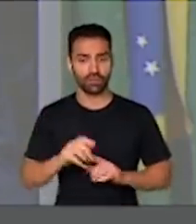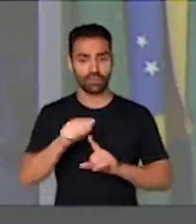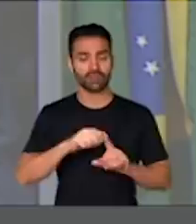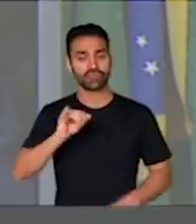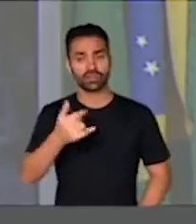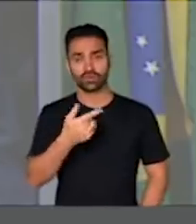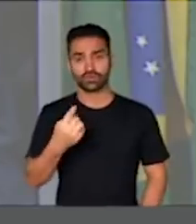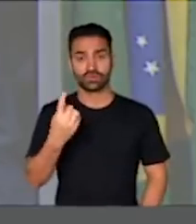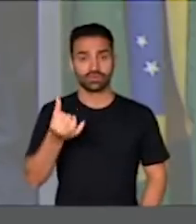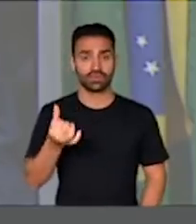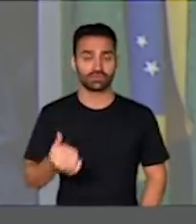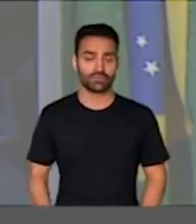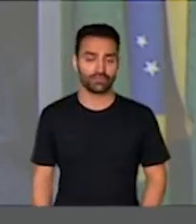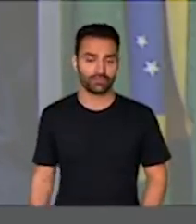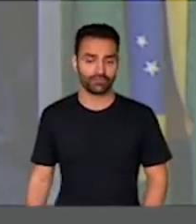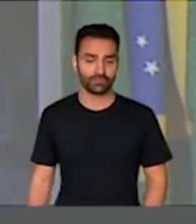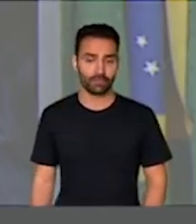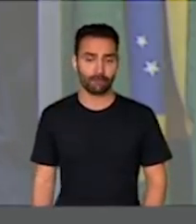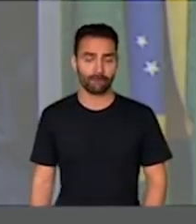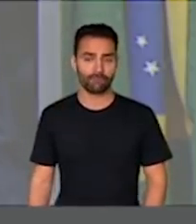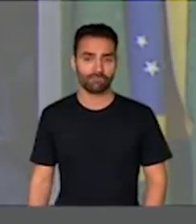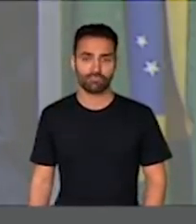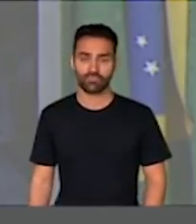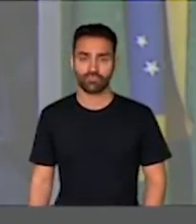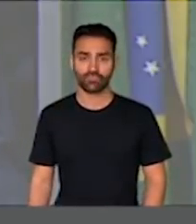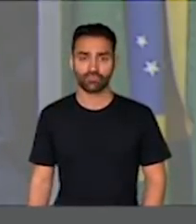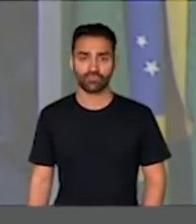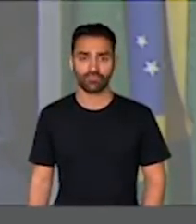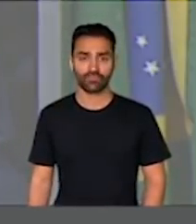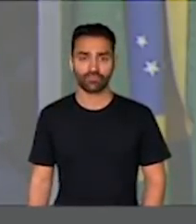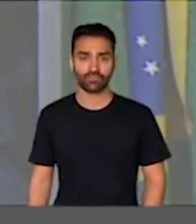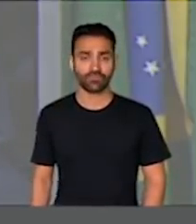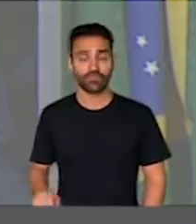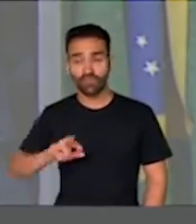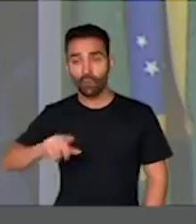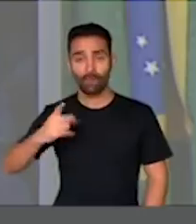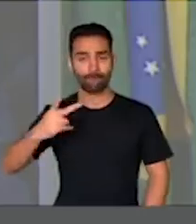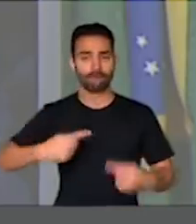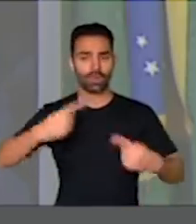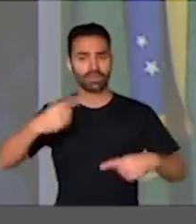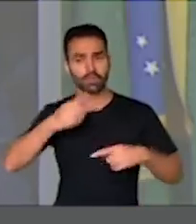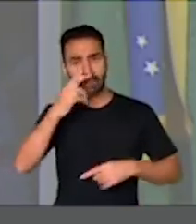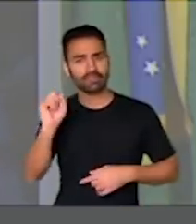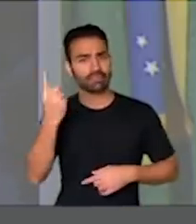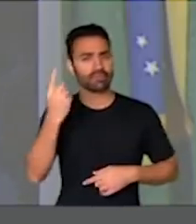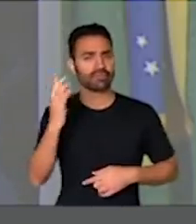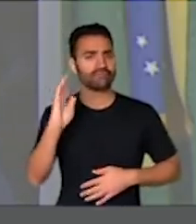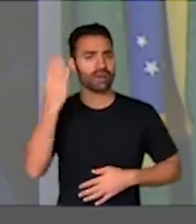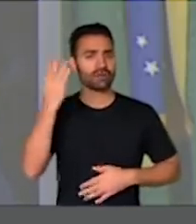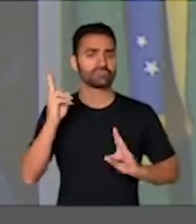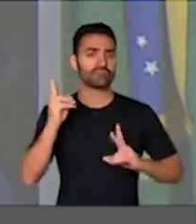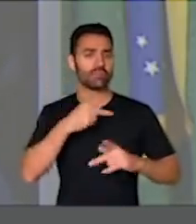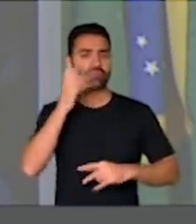2016 não é a política que de maneira hipócrita sempre discursou